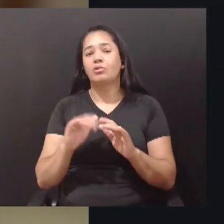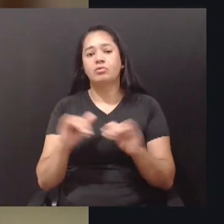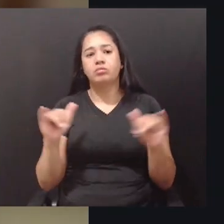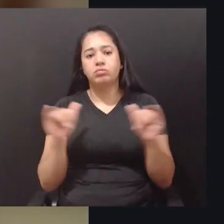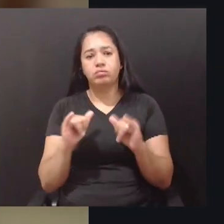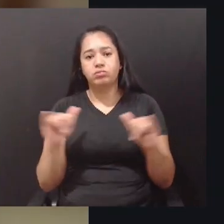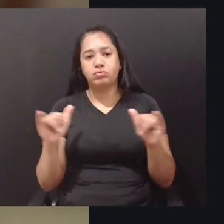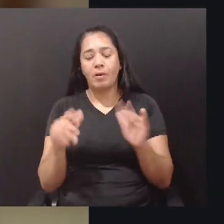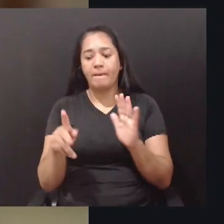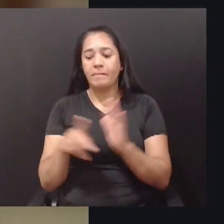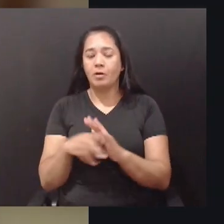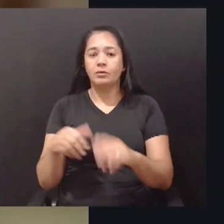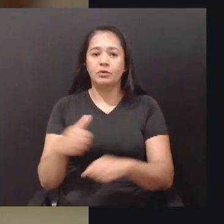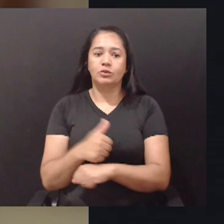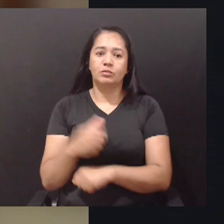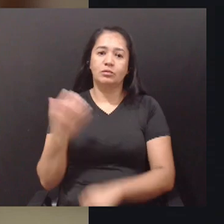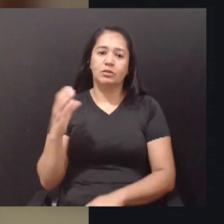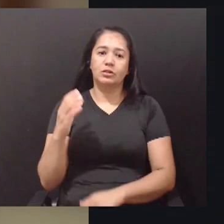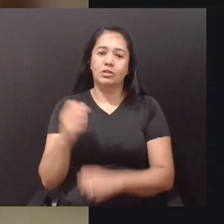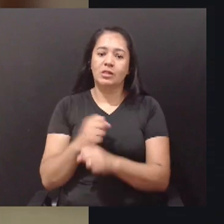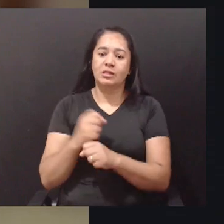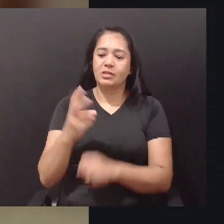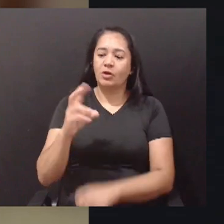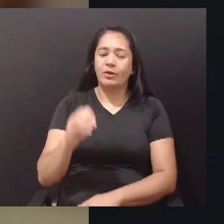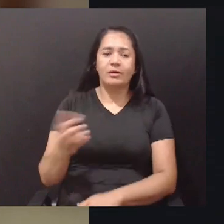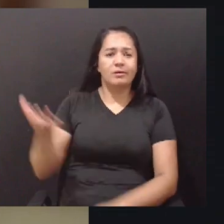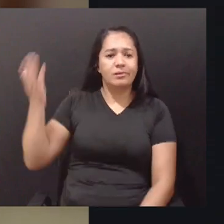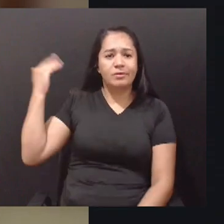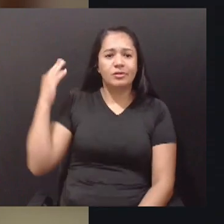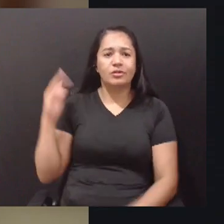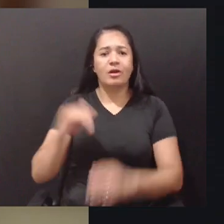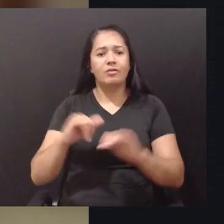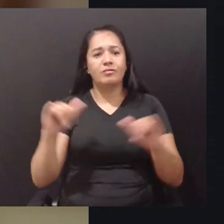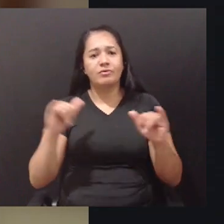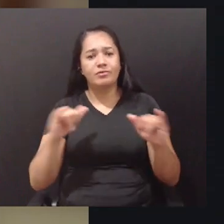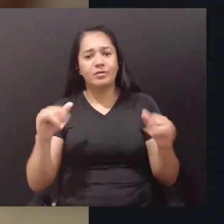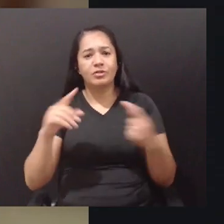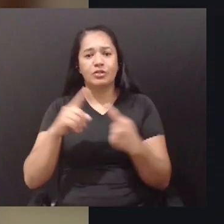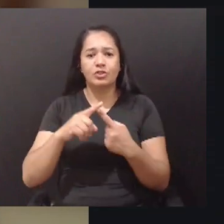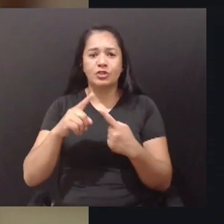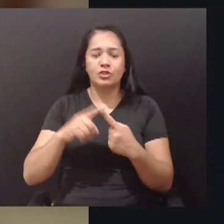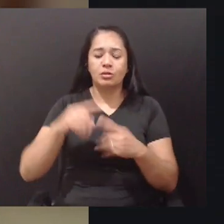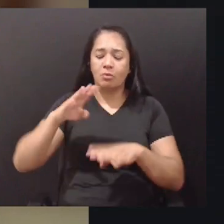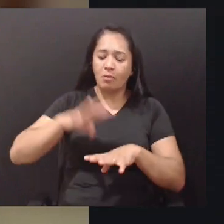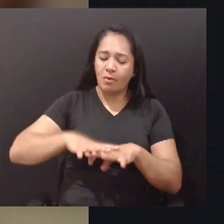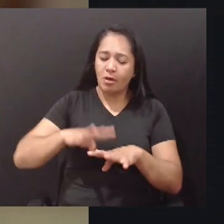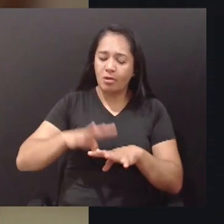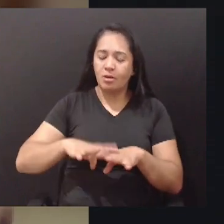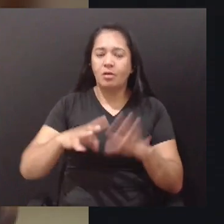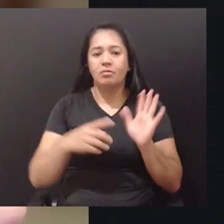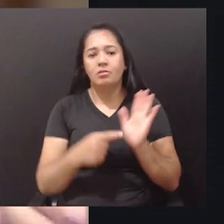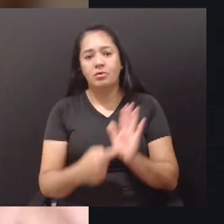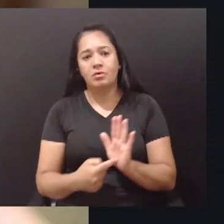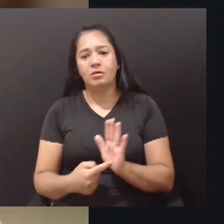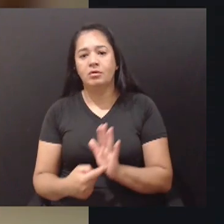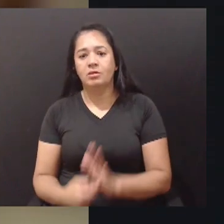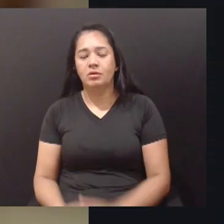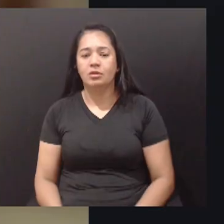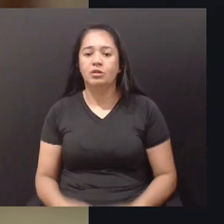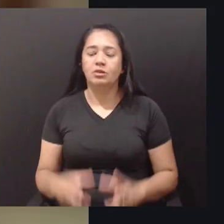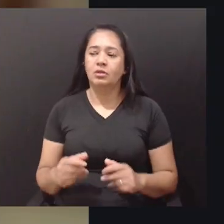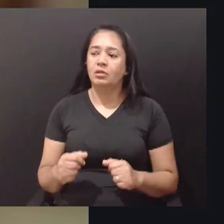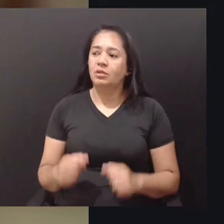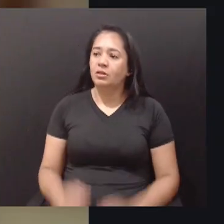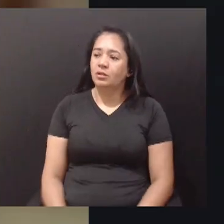cerca de 50 anos, cientistas chamavam a atenção através de modelos matemáticos, mostravam que tudo se encaminhava